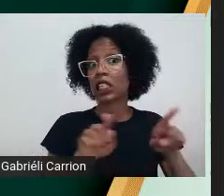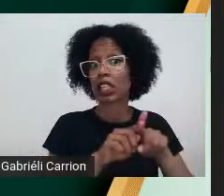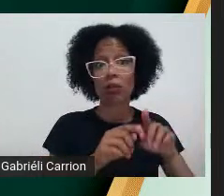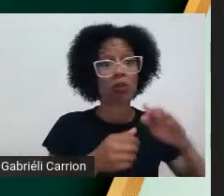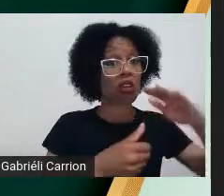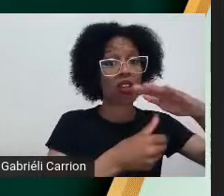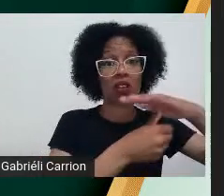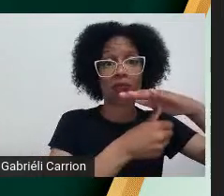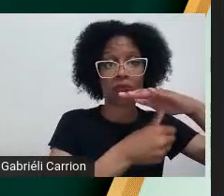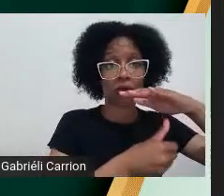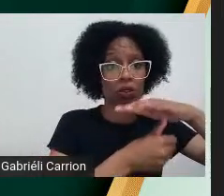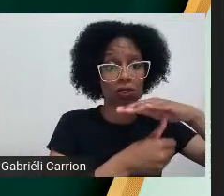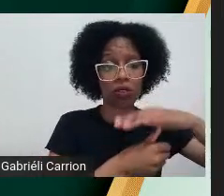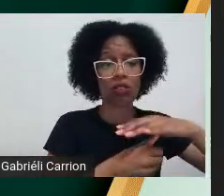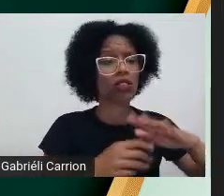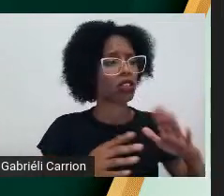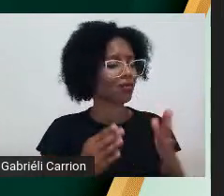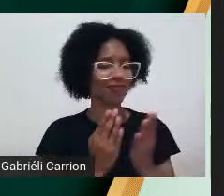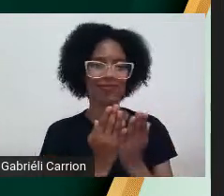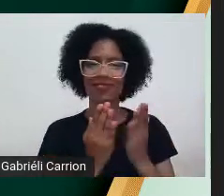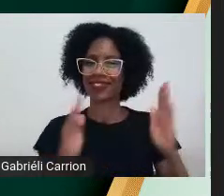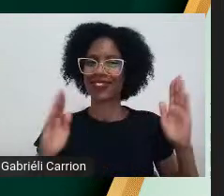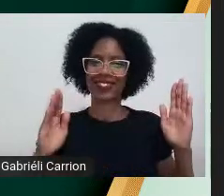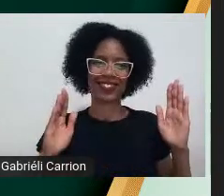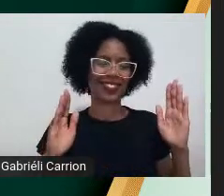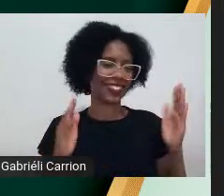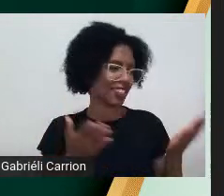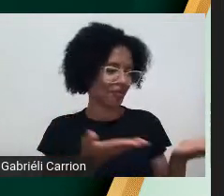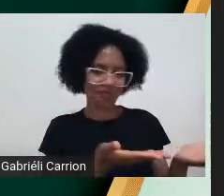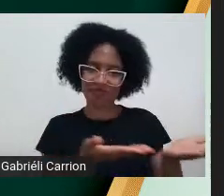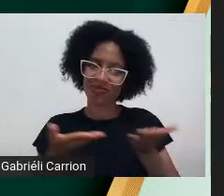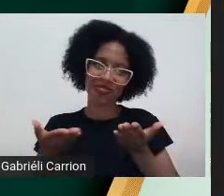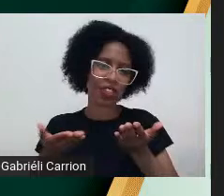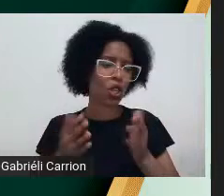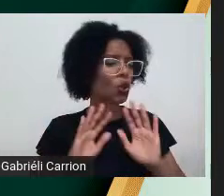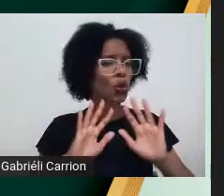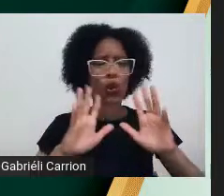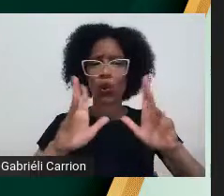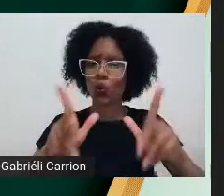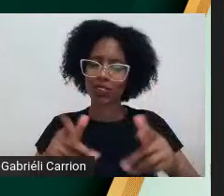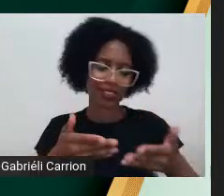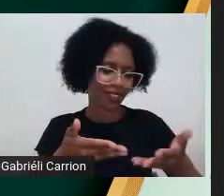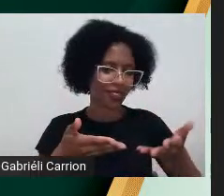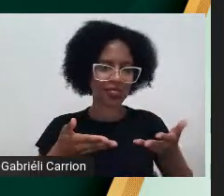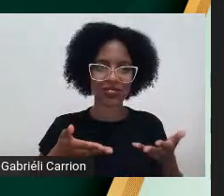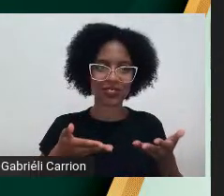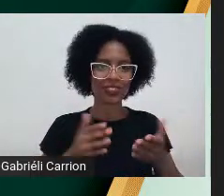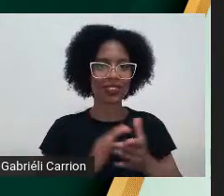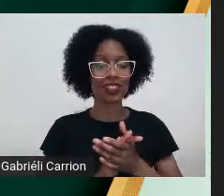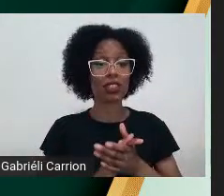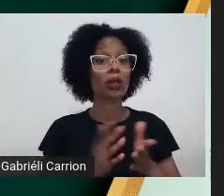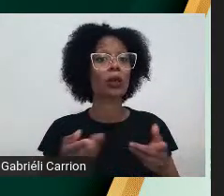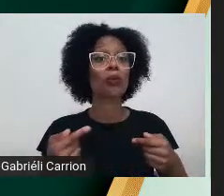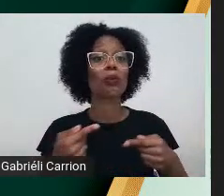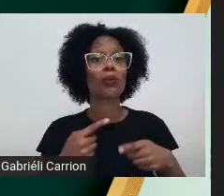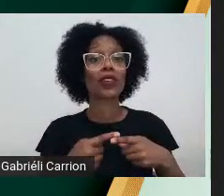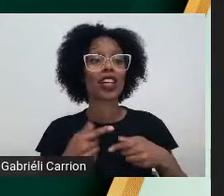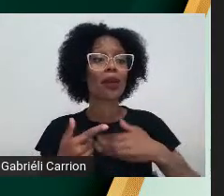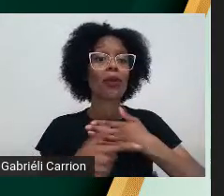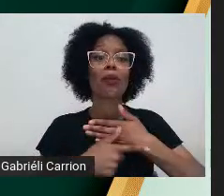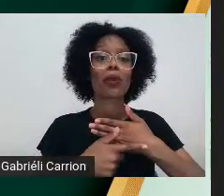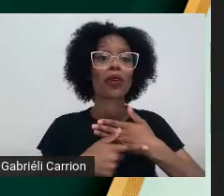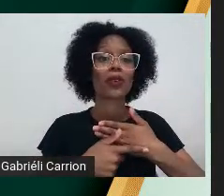campi, nós estaremos de portas abertas. Não só para vocês, para a comunidade como um todo, afinal de contas, esse é o papel da Unipam, trabalhar